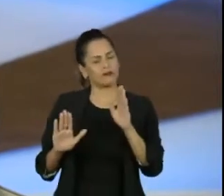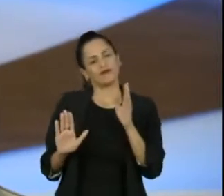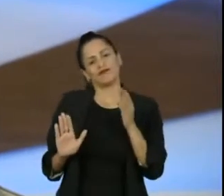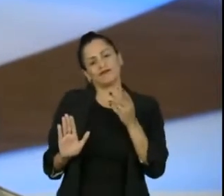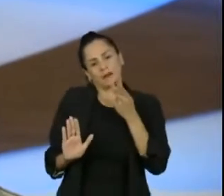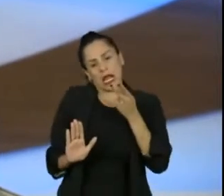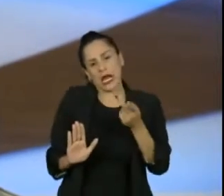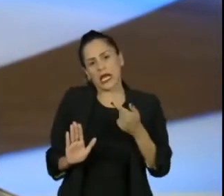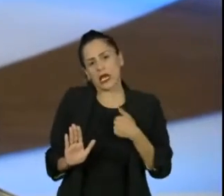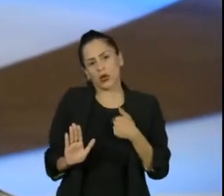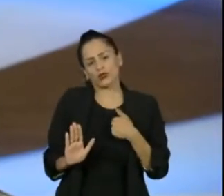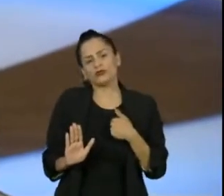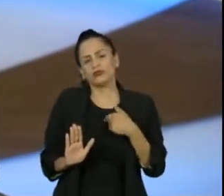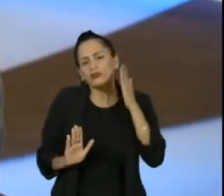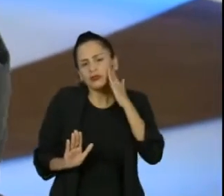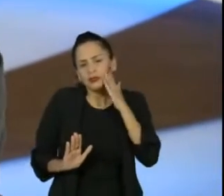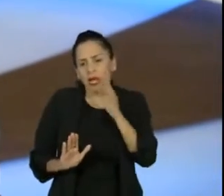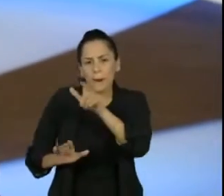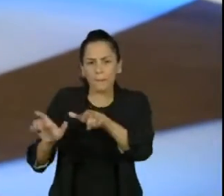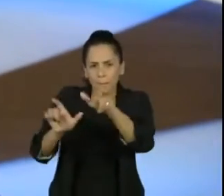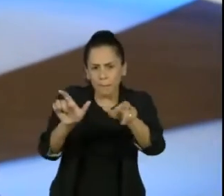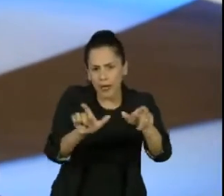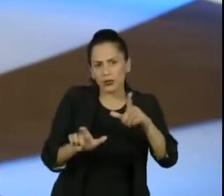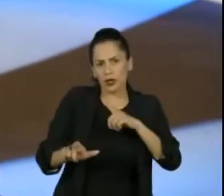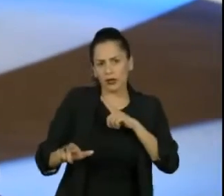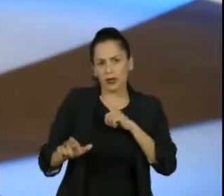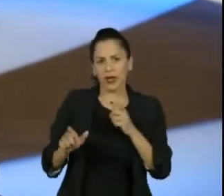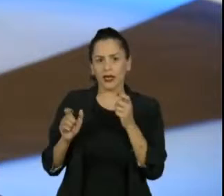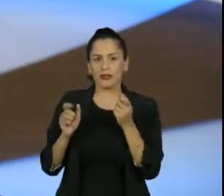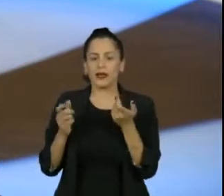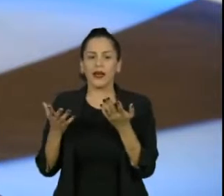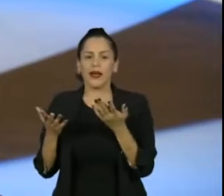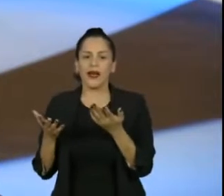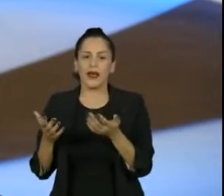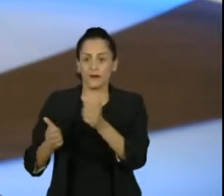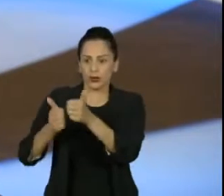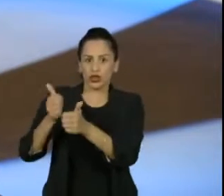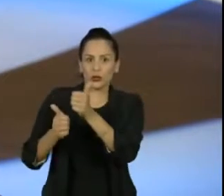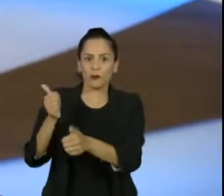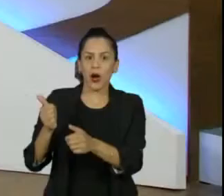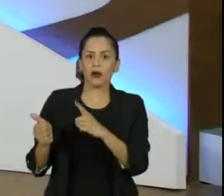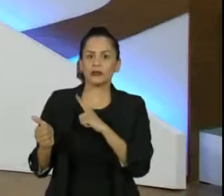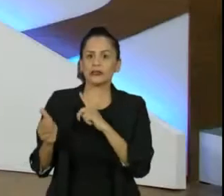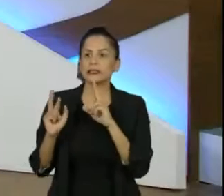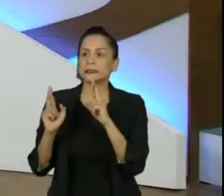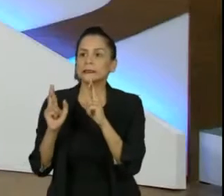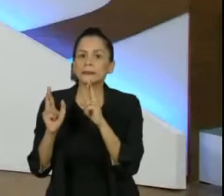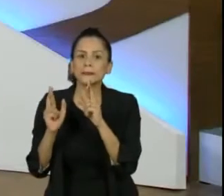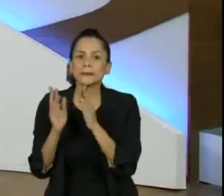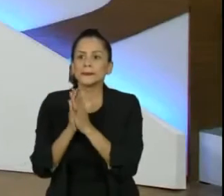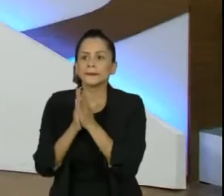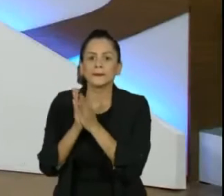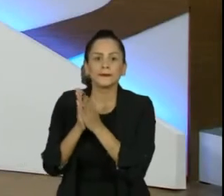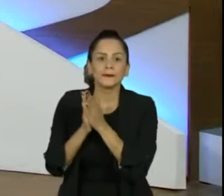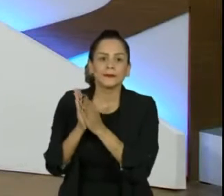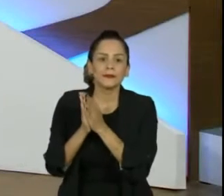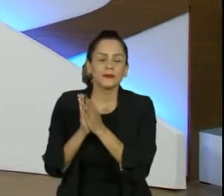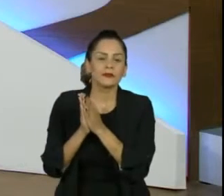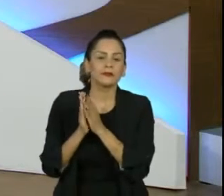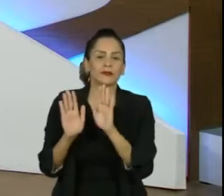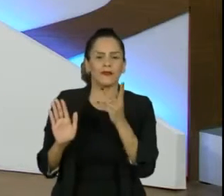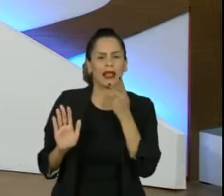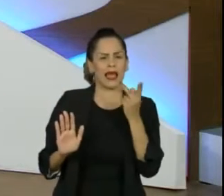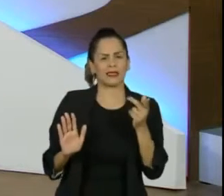vem do futebol é supersticioso, né? Então, seria muito injusto com a sorte ou o azar, e principalmente com